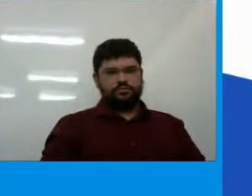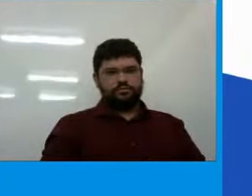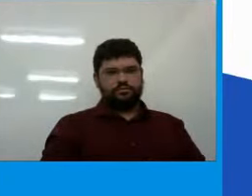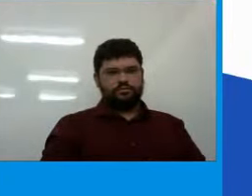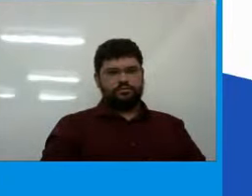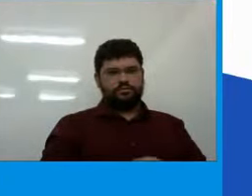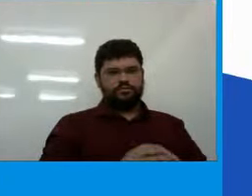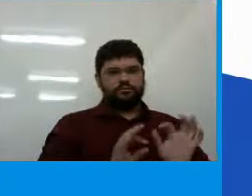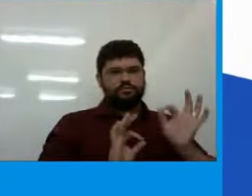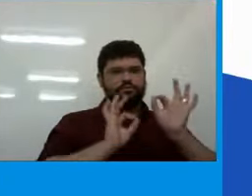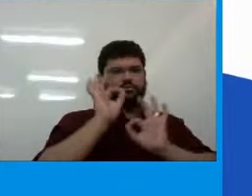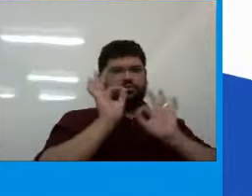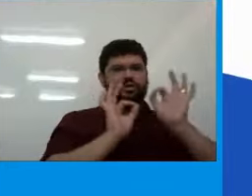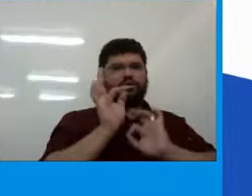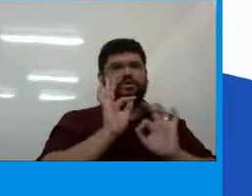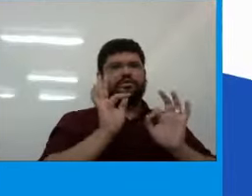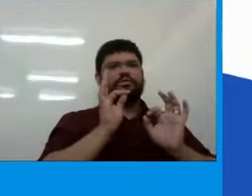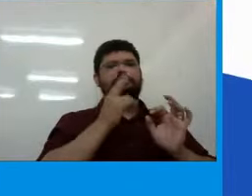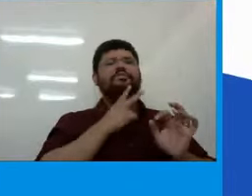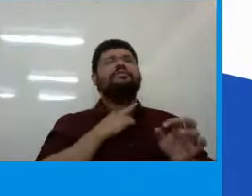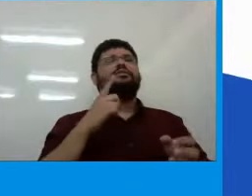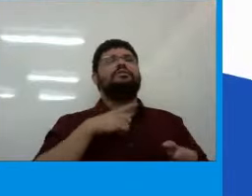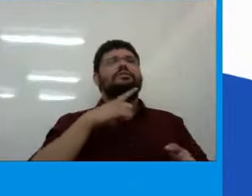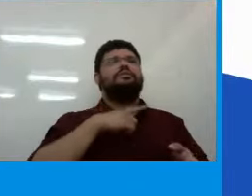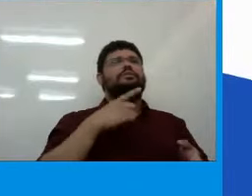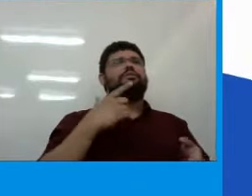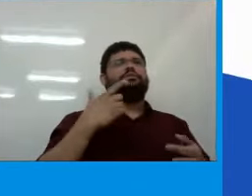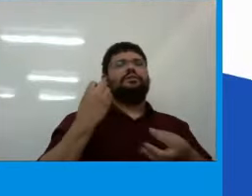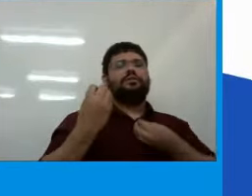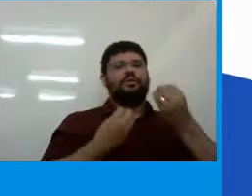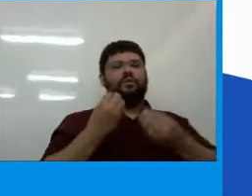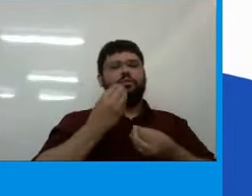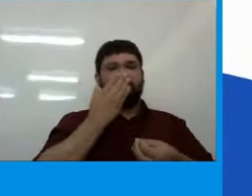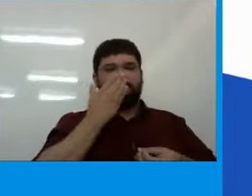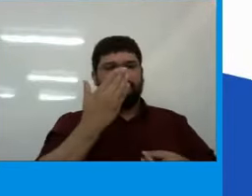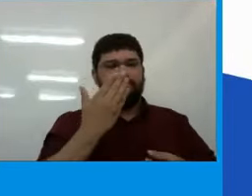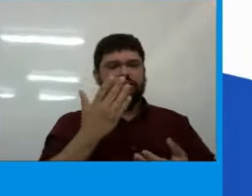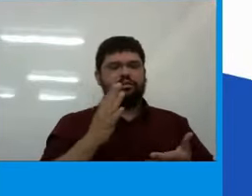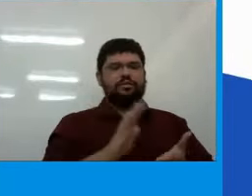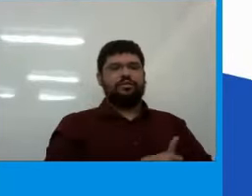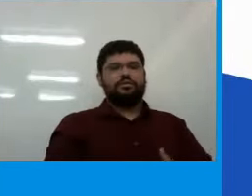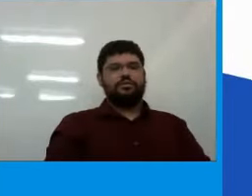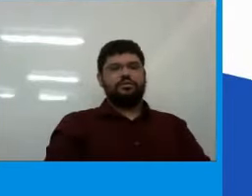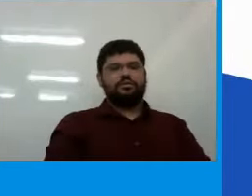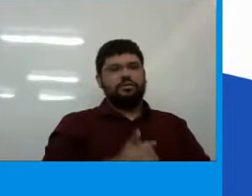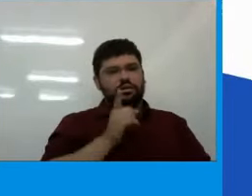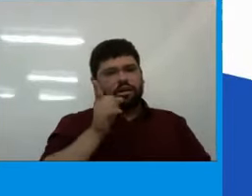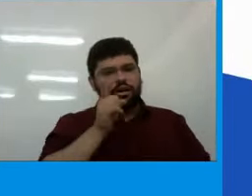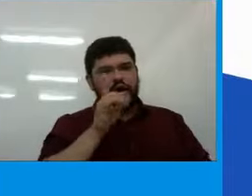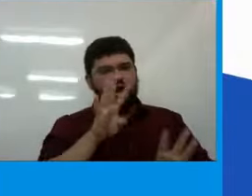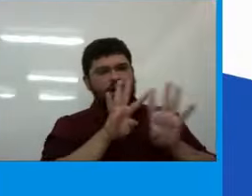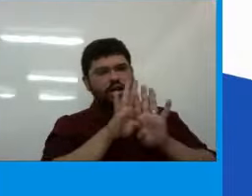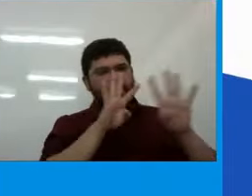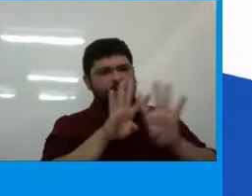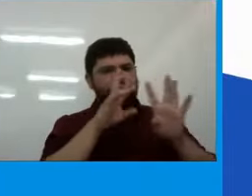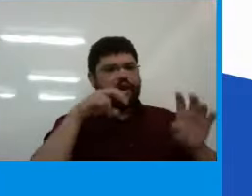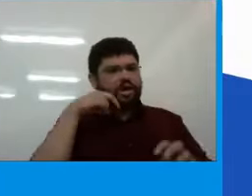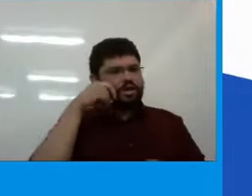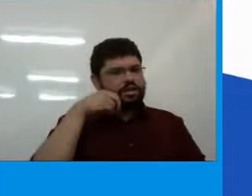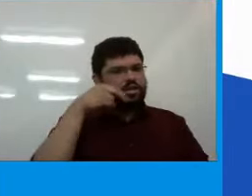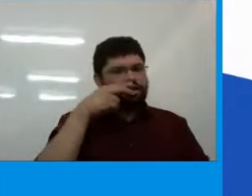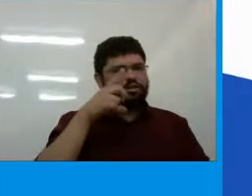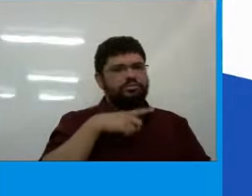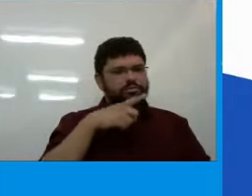corrigir alguns vícios que eu tinha em relação ao modo presencial. Então, lá na central também, você tem essa referência, esse material, essa